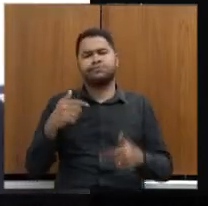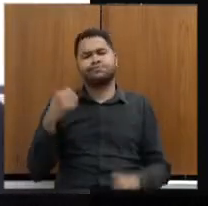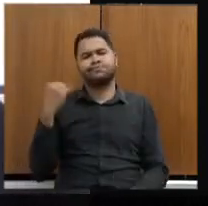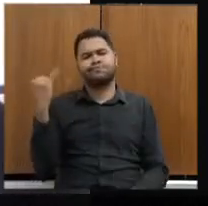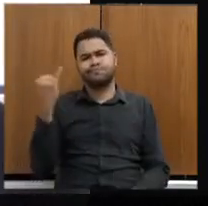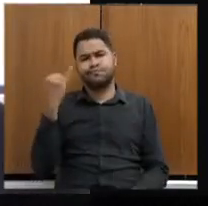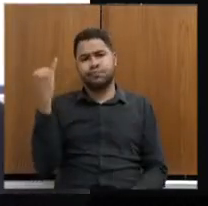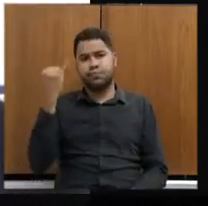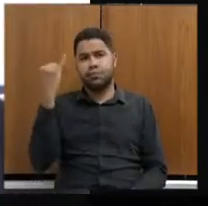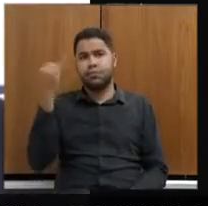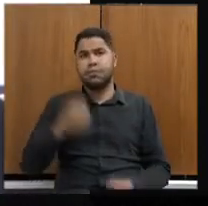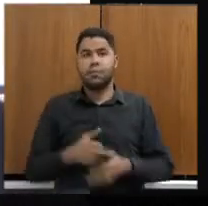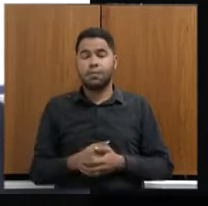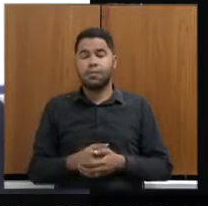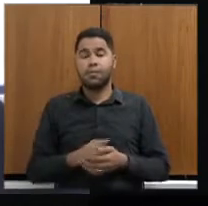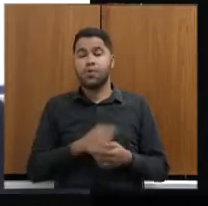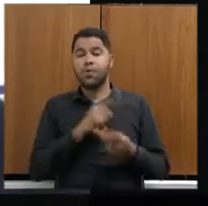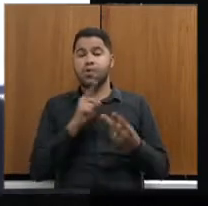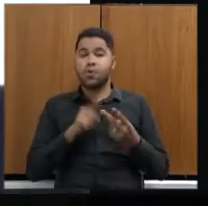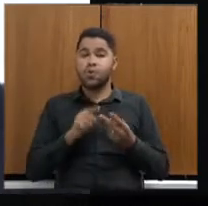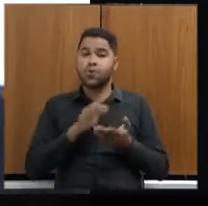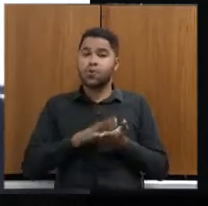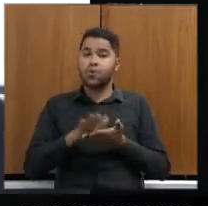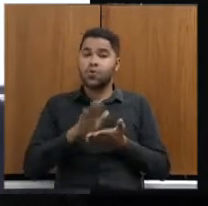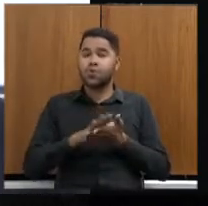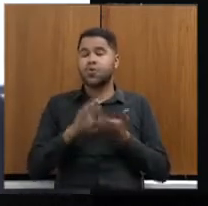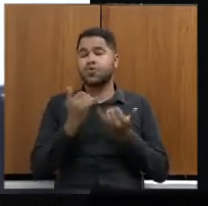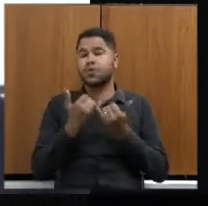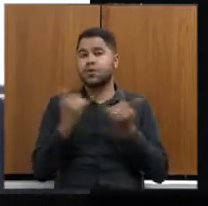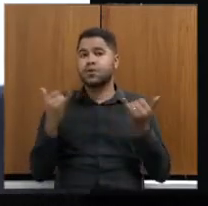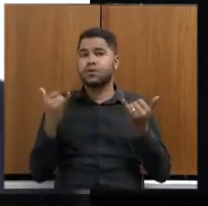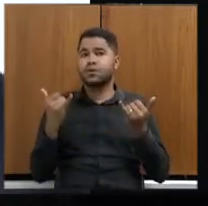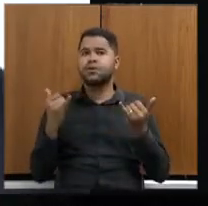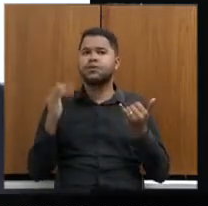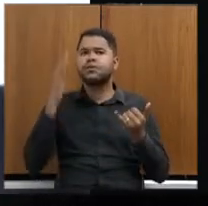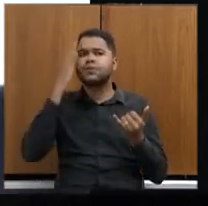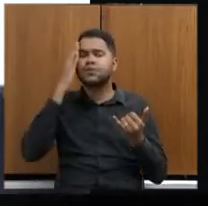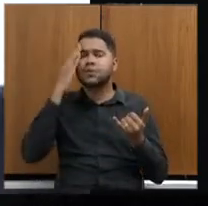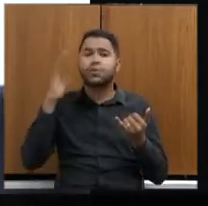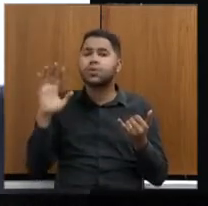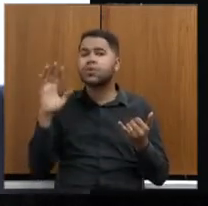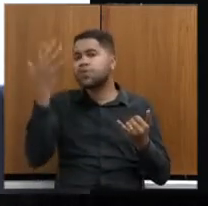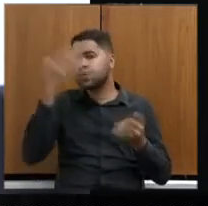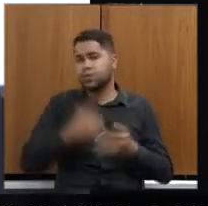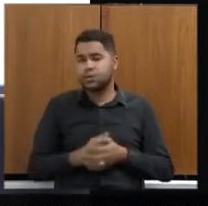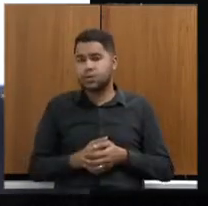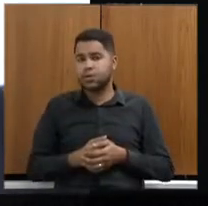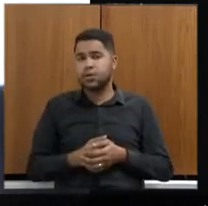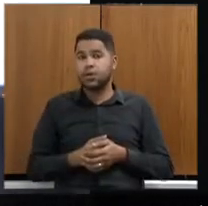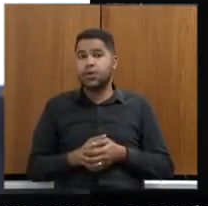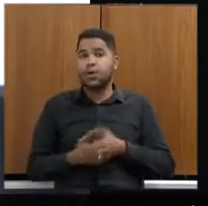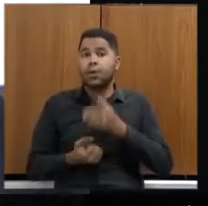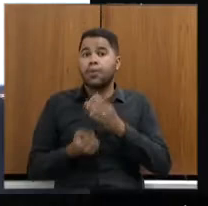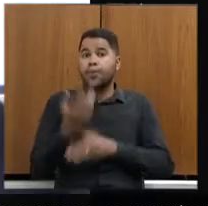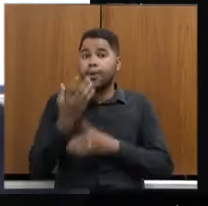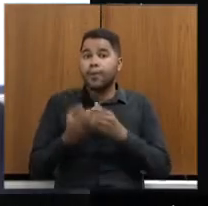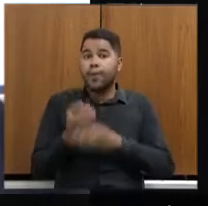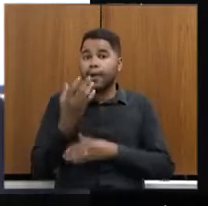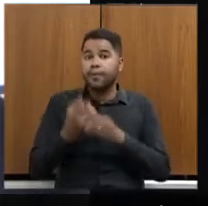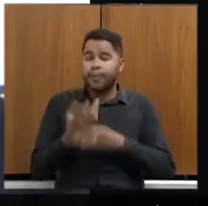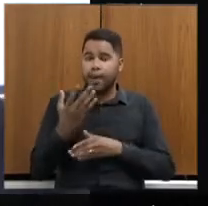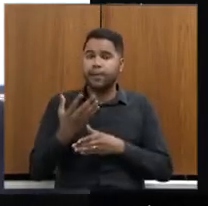importante o alto custo da energia só que ele tá acontecendo Otávio Os Pequenos produtores